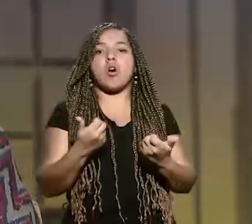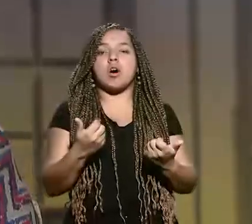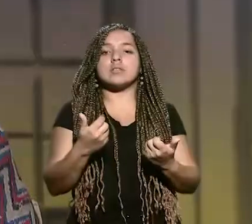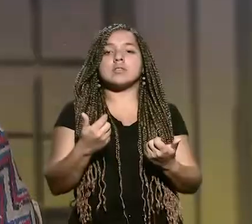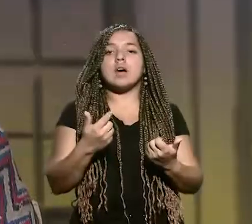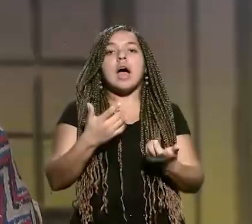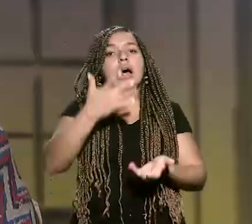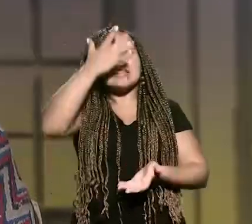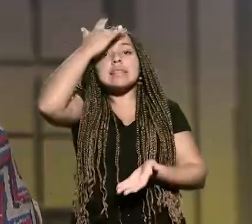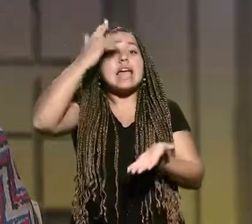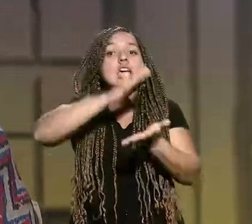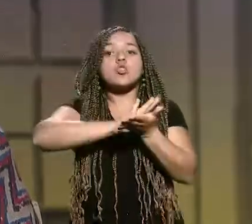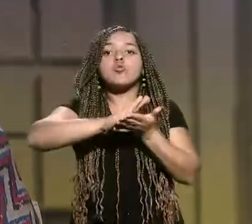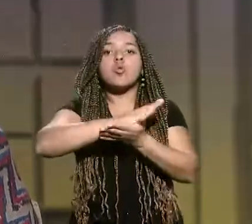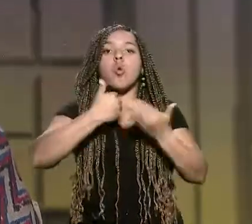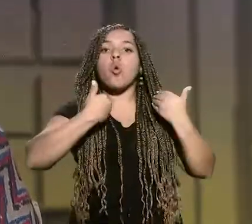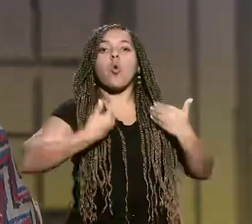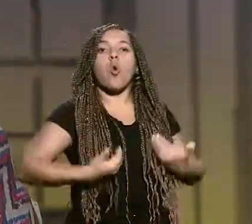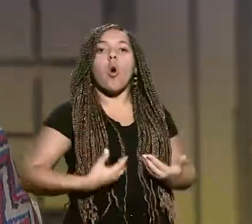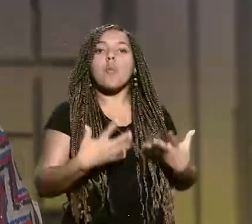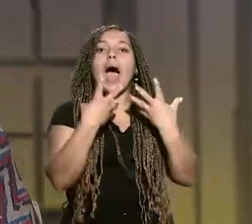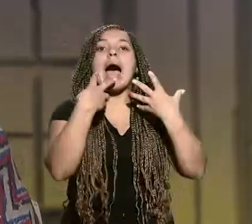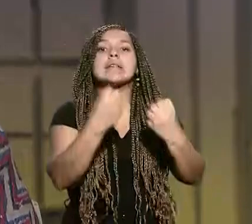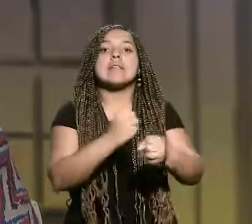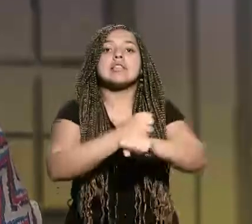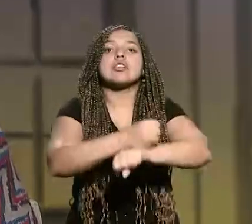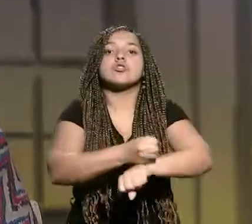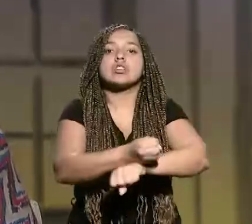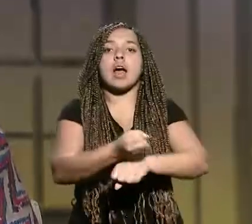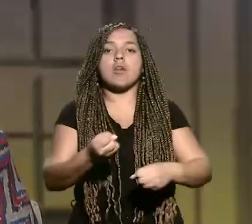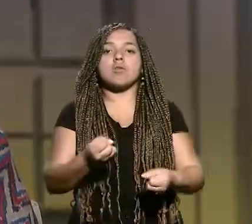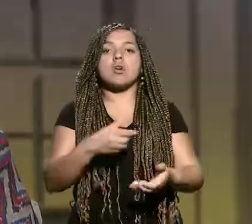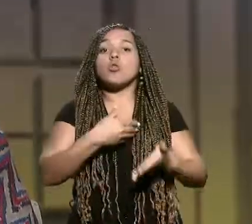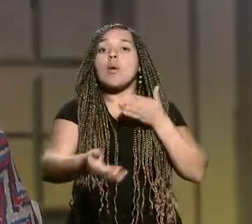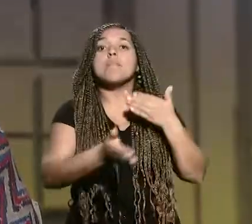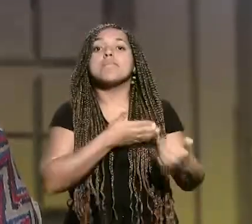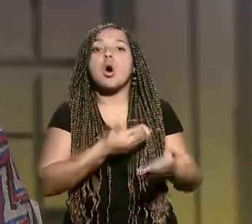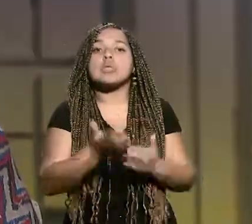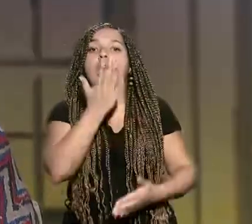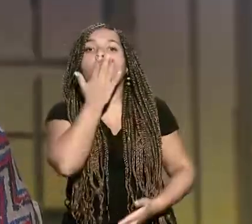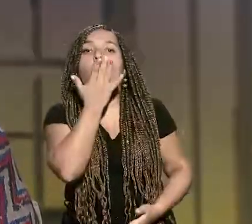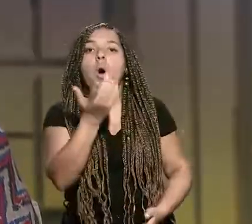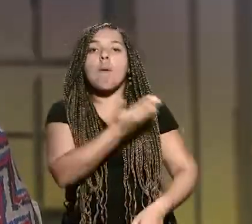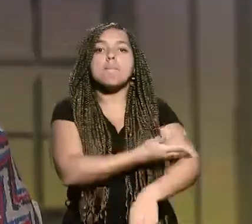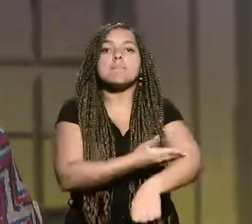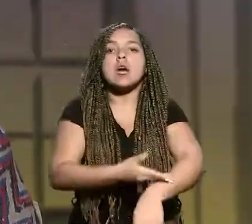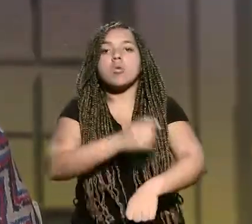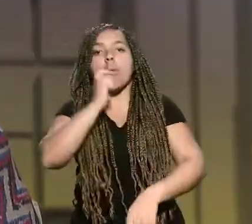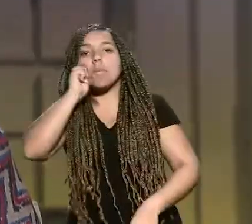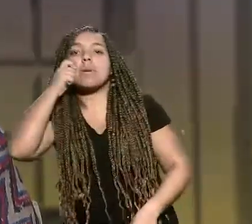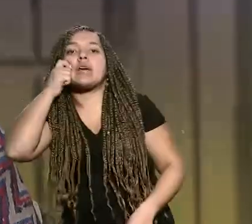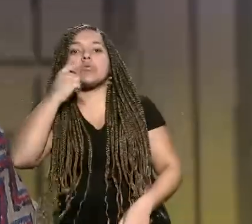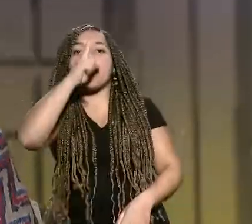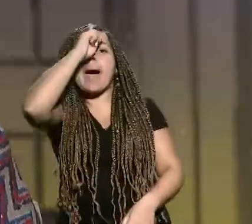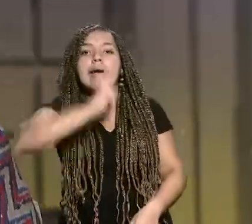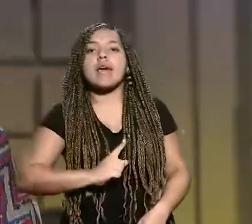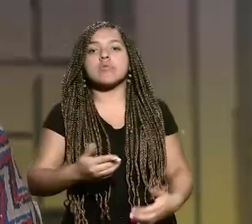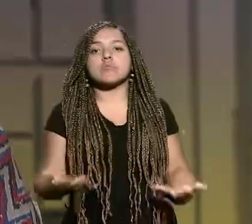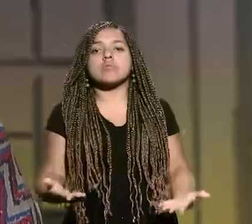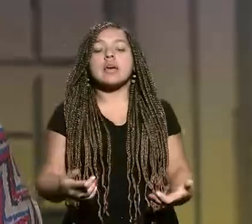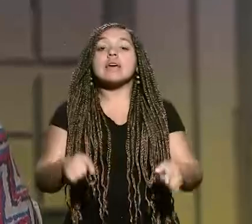edição, agora em 2020. Como é que é o nome? Essa campanha é o seguinte, 21 dias de ativismo contra o